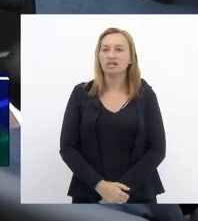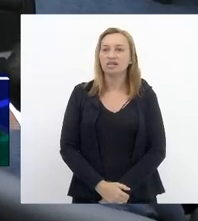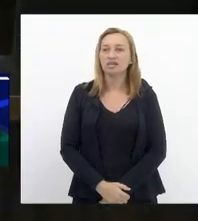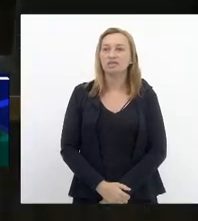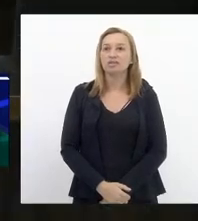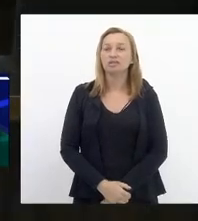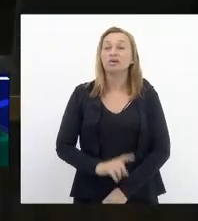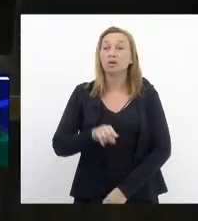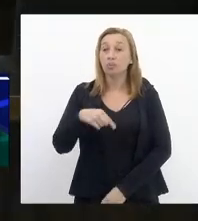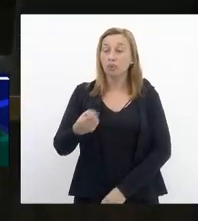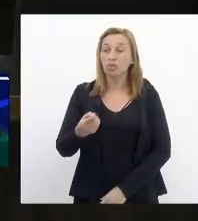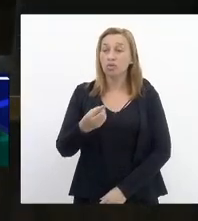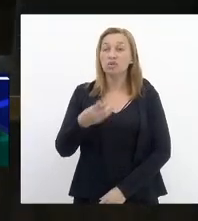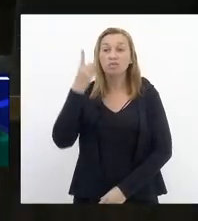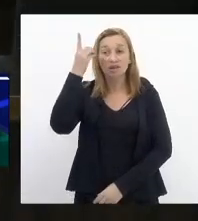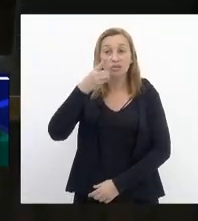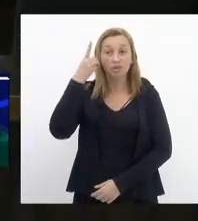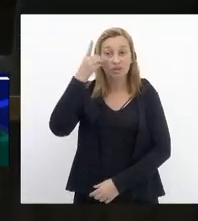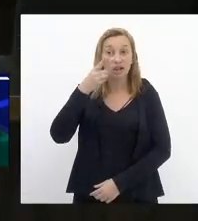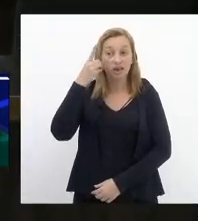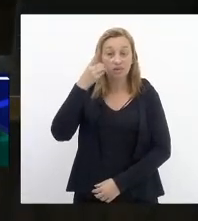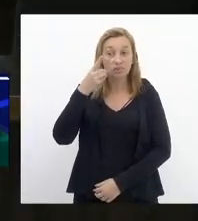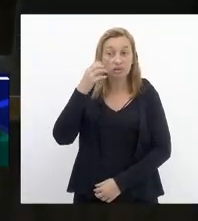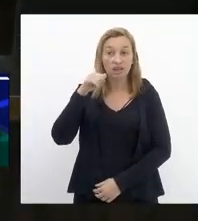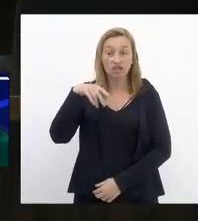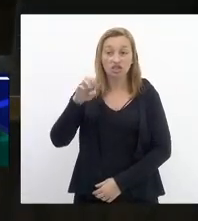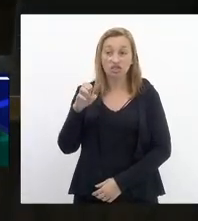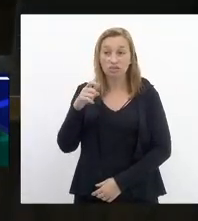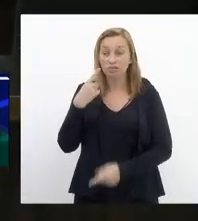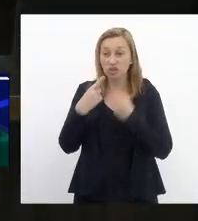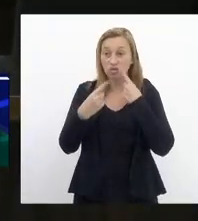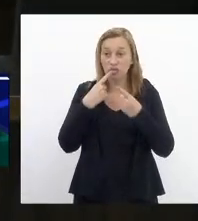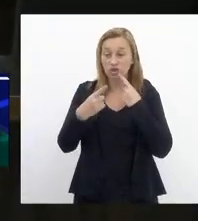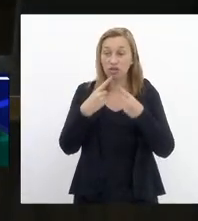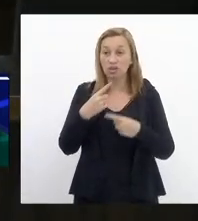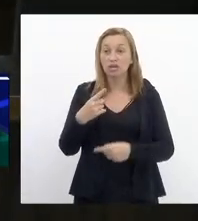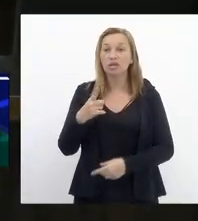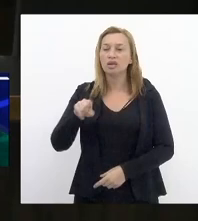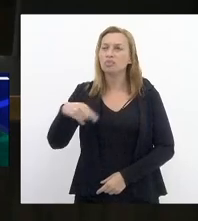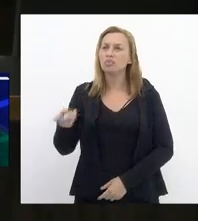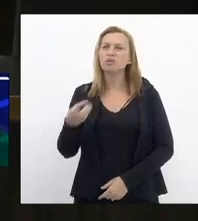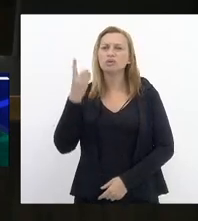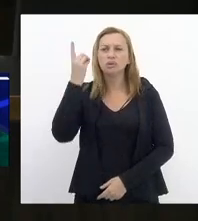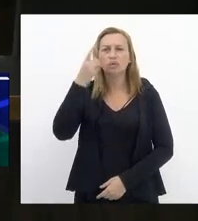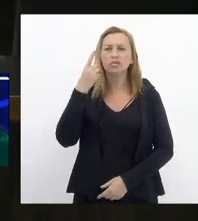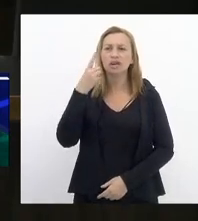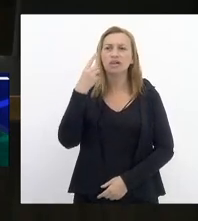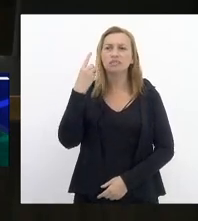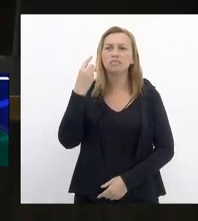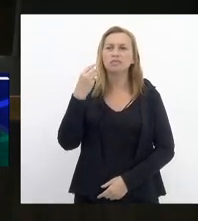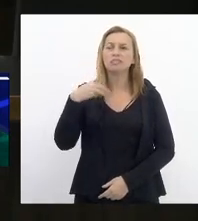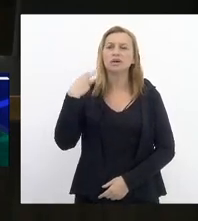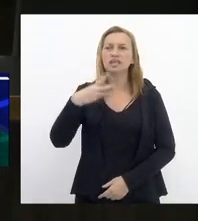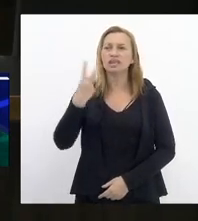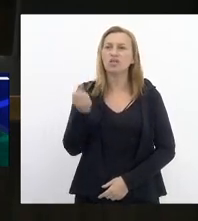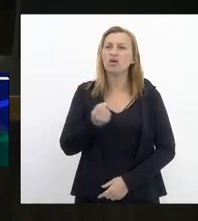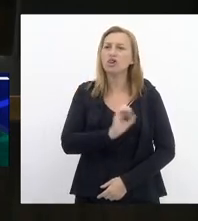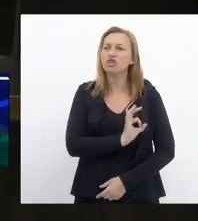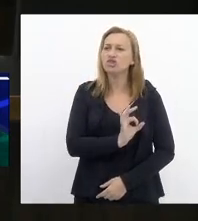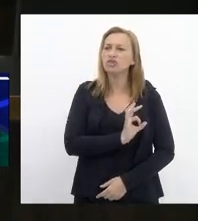Próximo orador, deputado Alexandre Freitas, para discutir. Depois, deputada Marta Rocha e enfermeira Rejane.